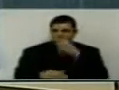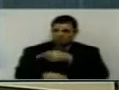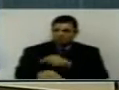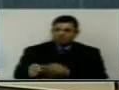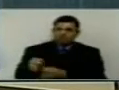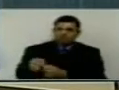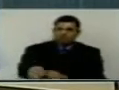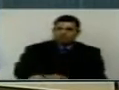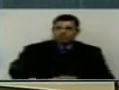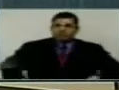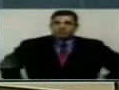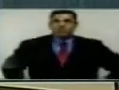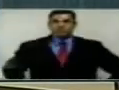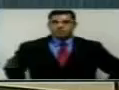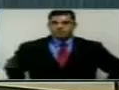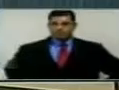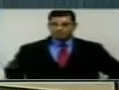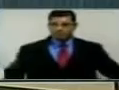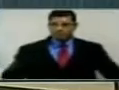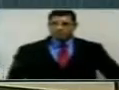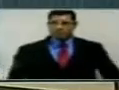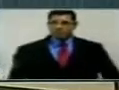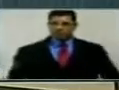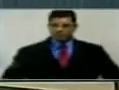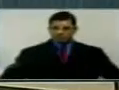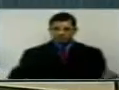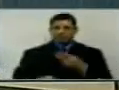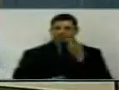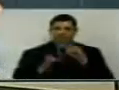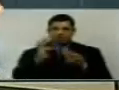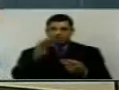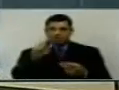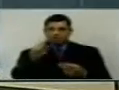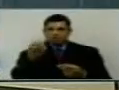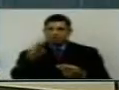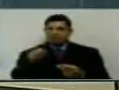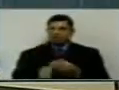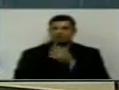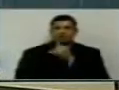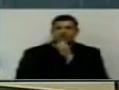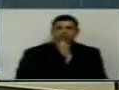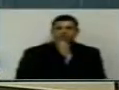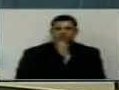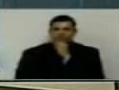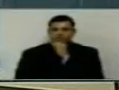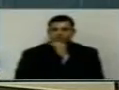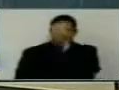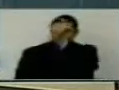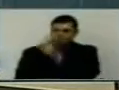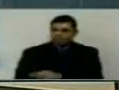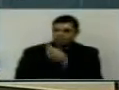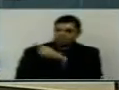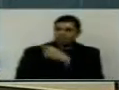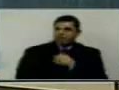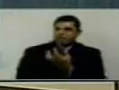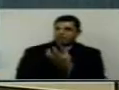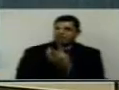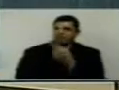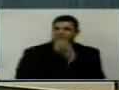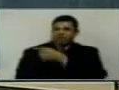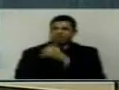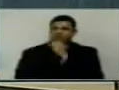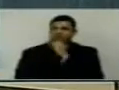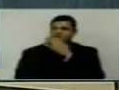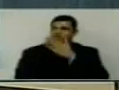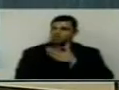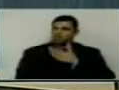recíproco entre nós. E quando o Fabrício diz aqui que eu era o exemplo para ele, eu quero dizer que agora ele que é o exemplo para mim,